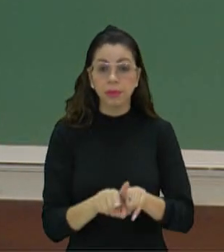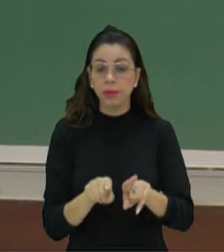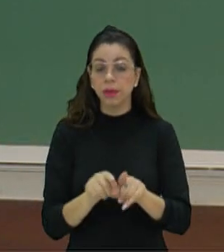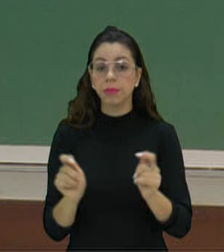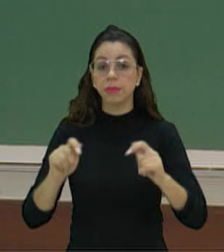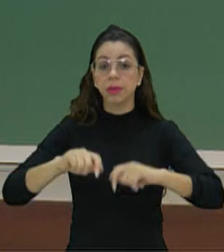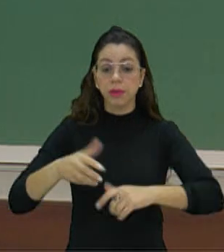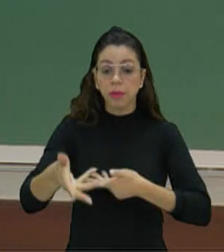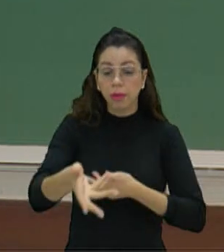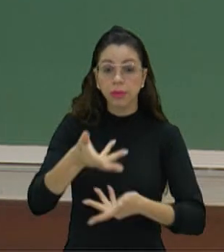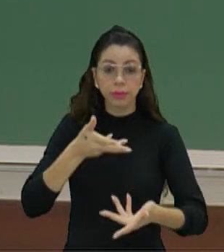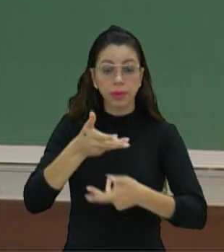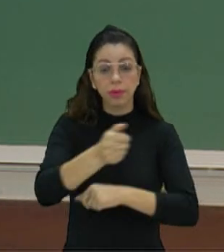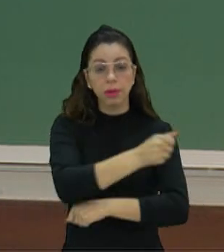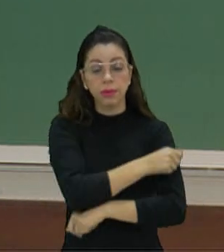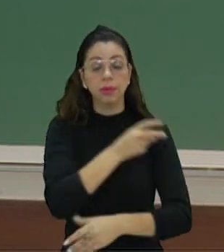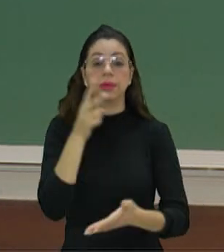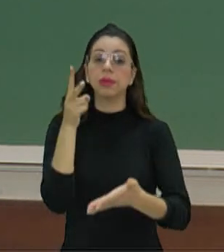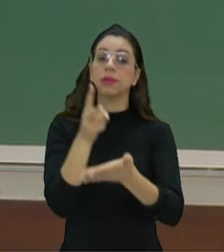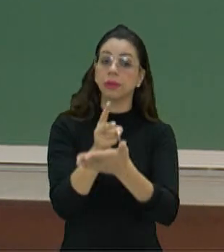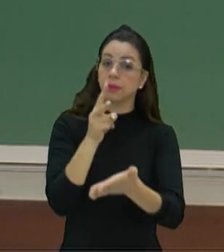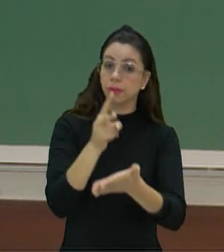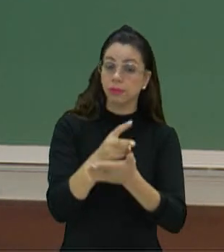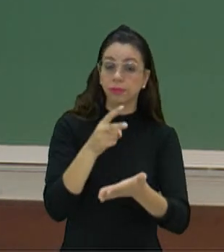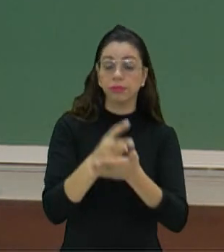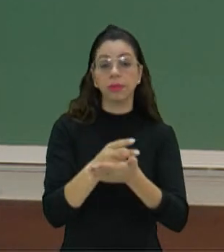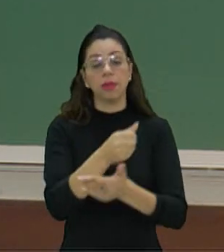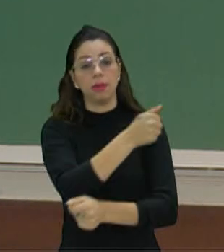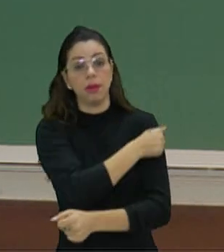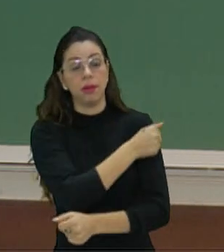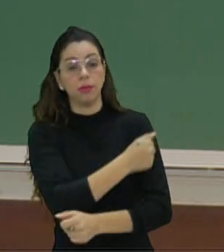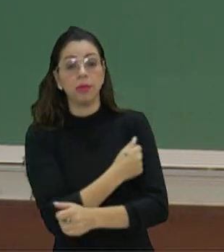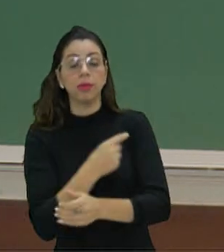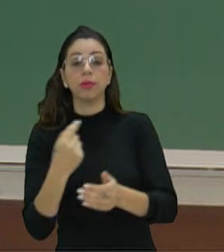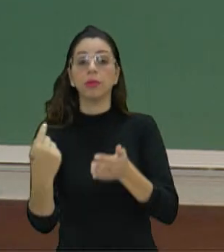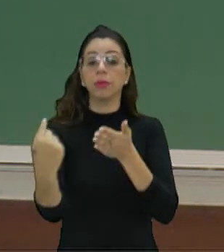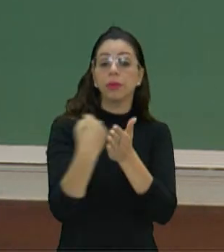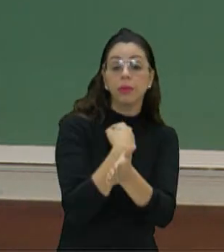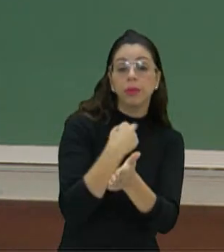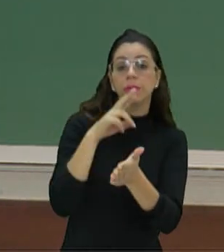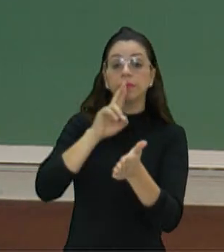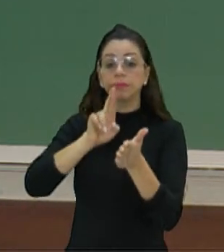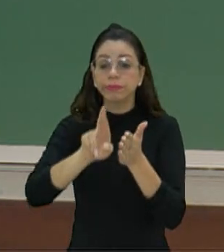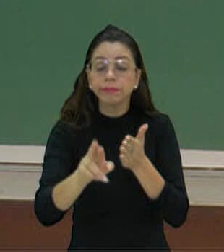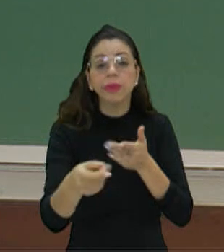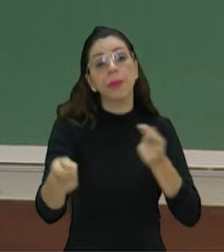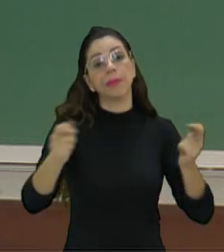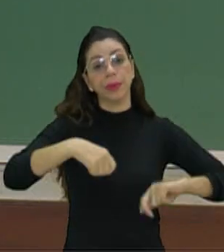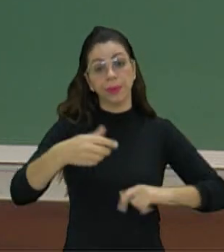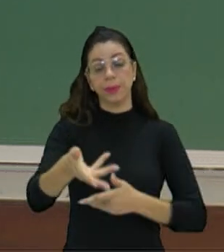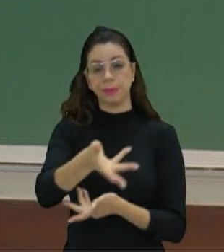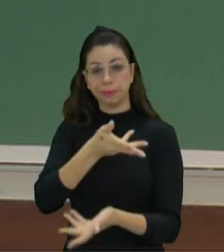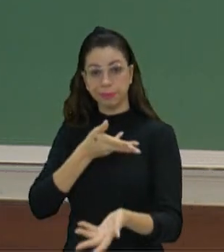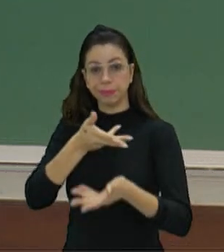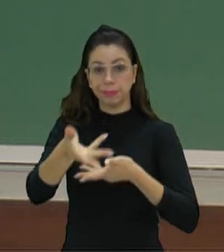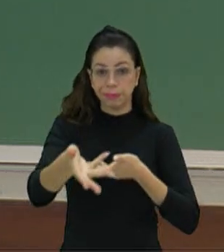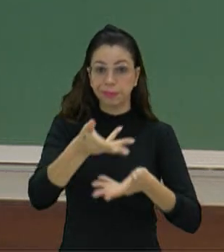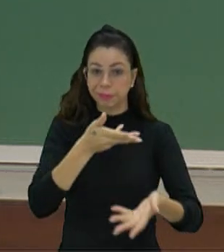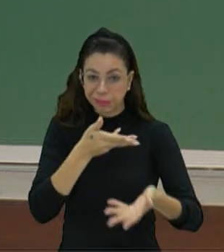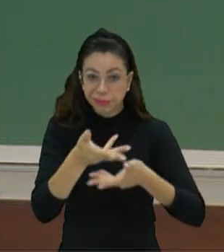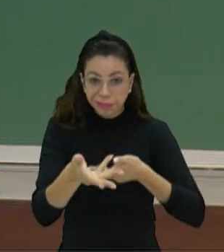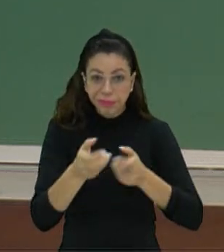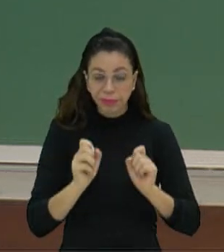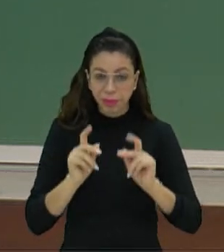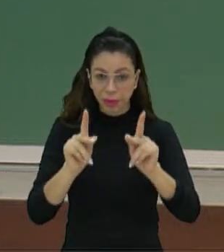meus alunos, né? E eu sempre tenho os meus alunos ali mandando perguntas e a gente responde. Então, qualquer problema, entre em contato com